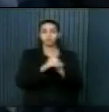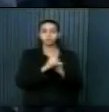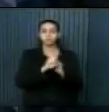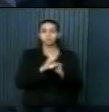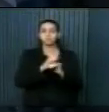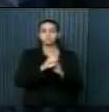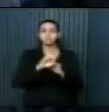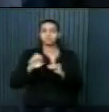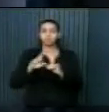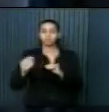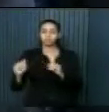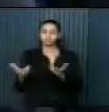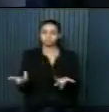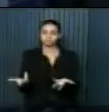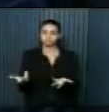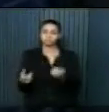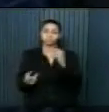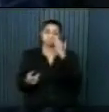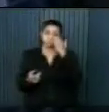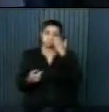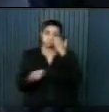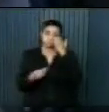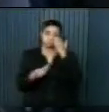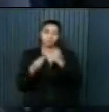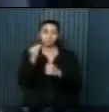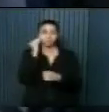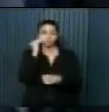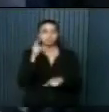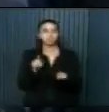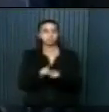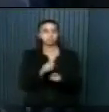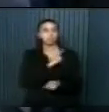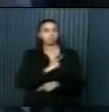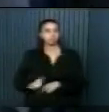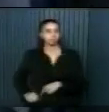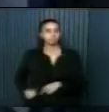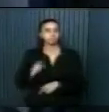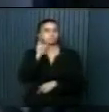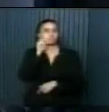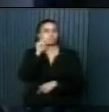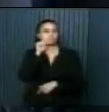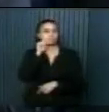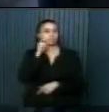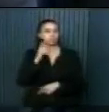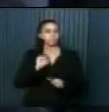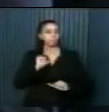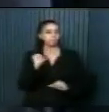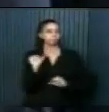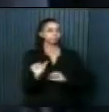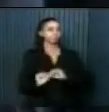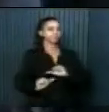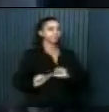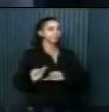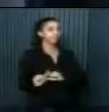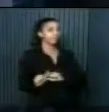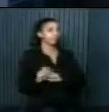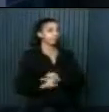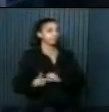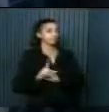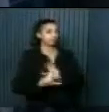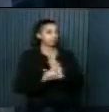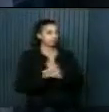ordem de prioridade e que tenta o governo do estado de Sergipe burlar a lei complementar através de uma lei